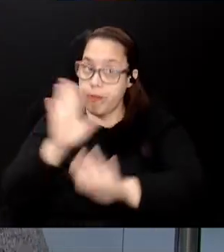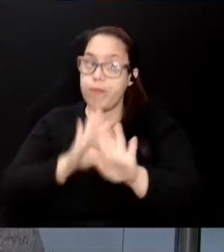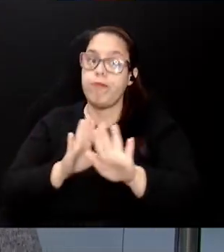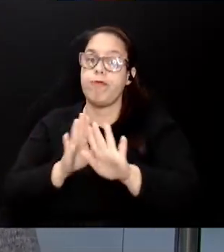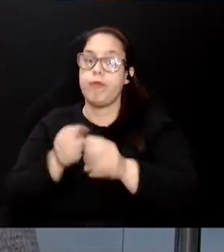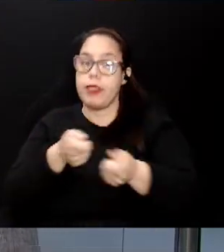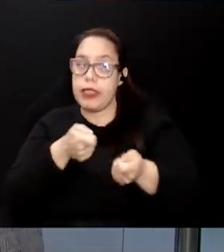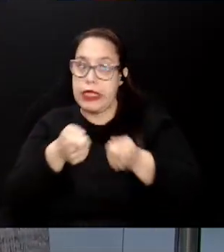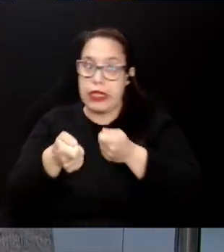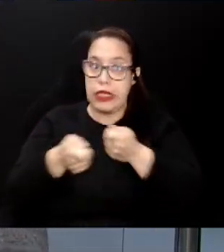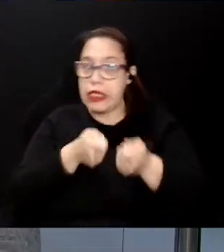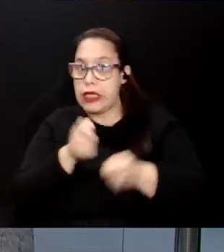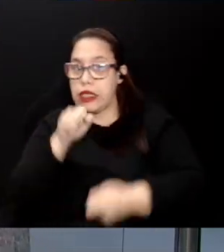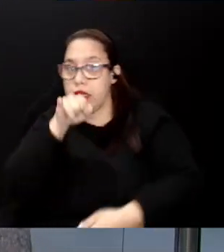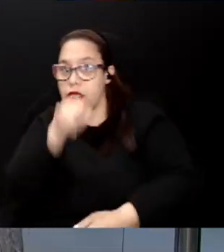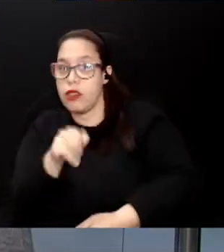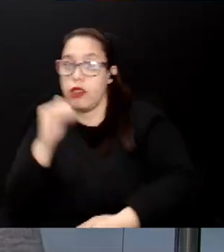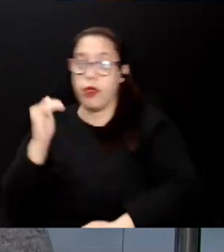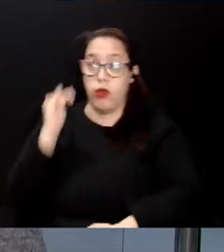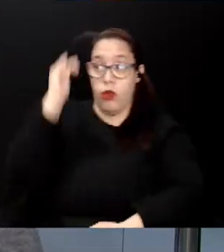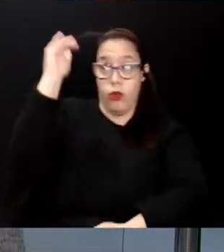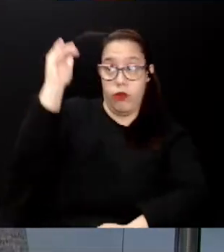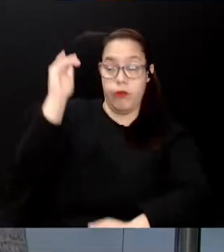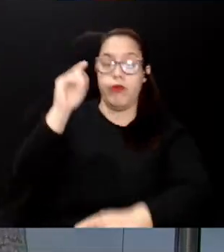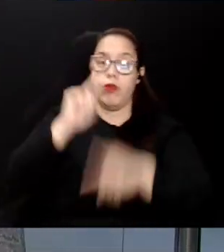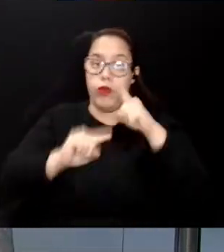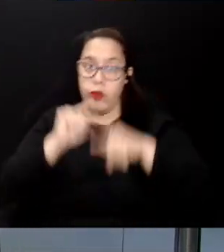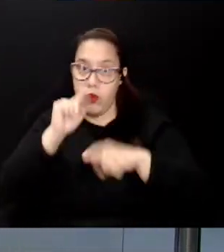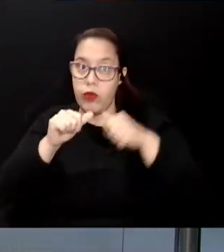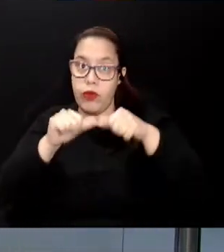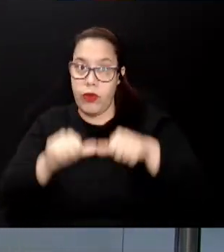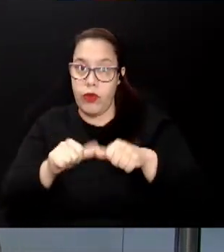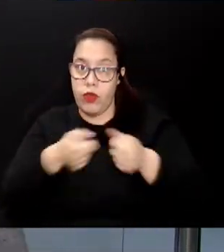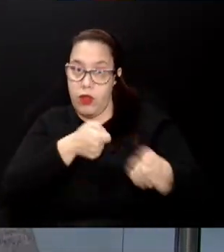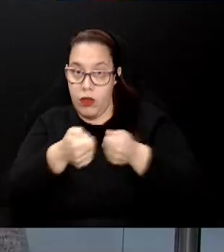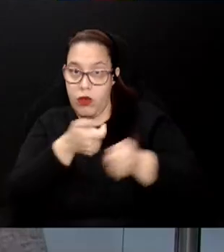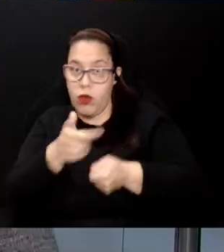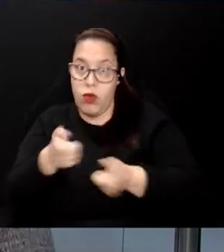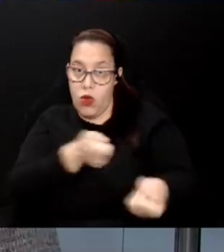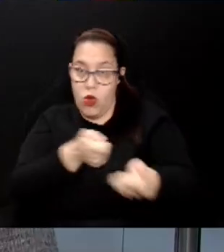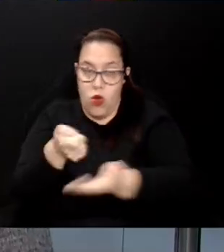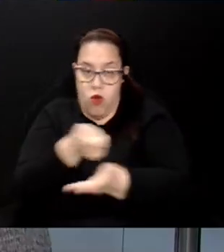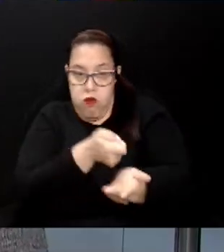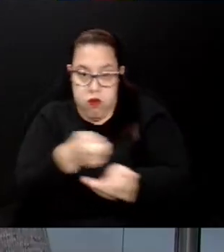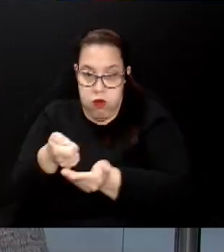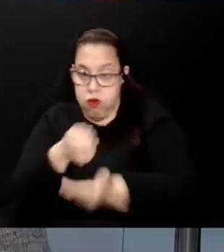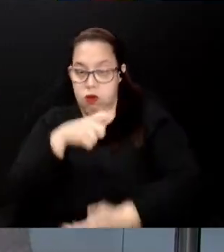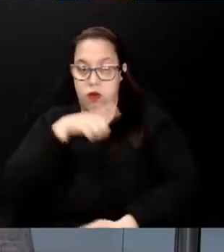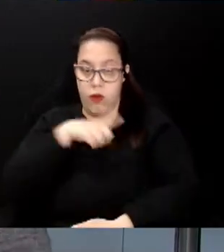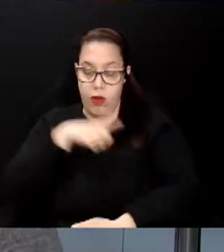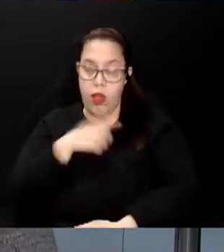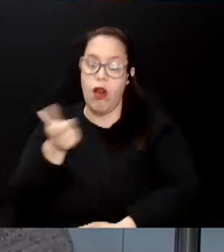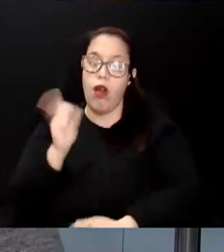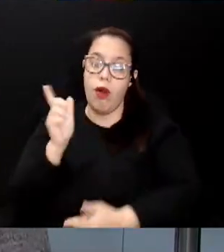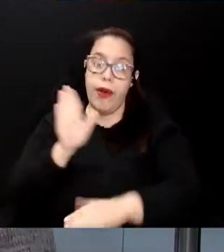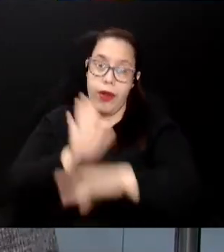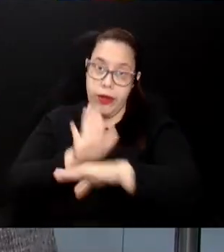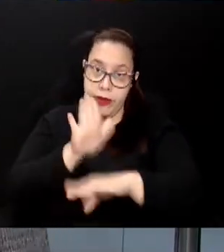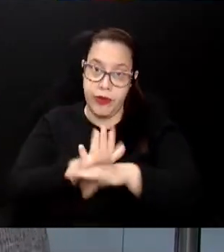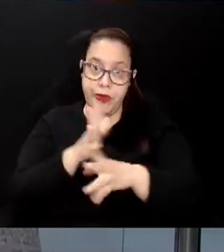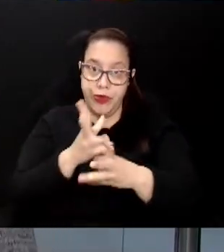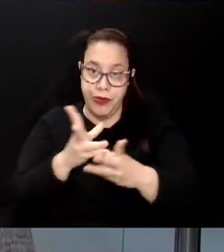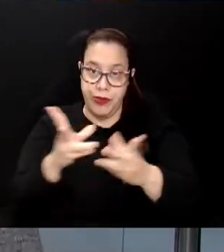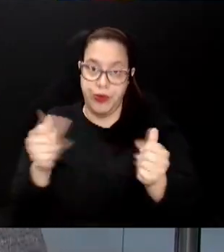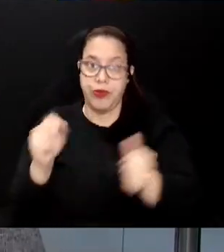ser apenas adulto, ter um equipamento ali, se sair do controle o fogo, um extintor, algo que possa ajudar a apagar, ou uma forma